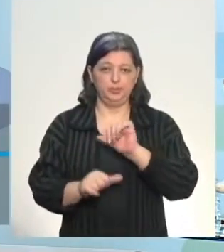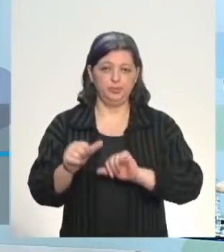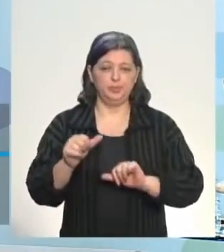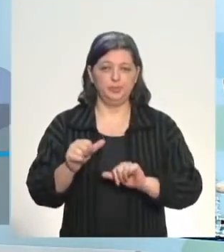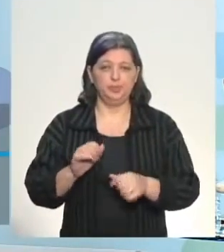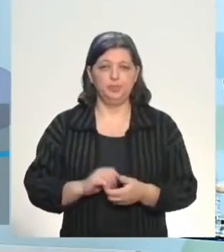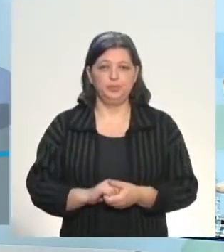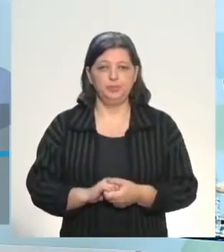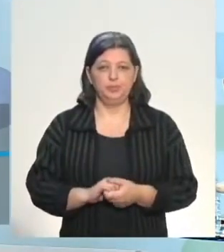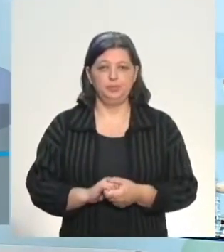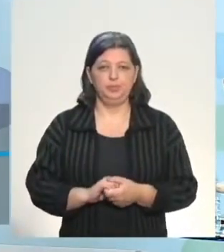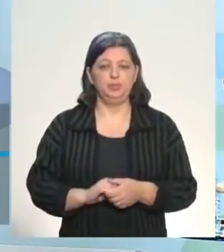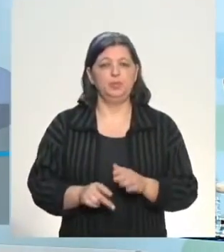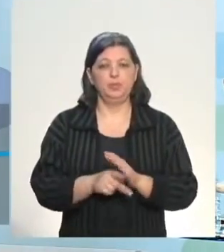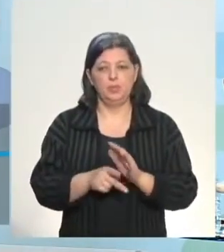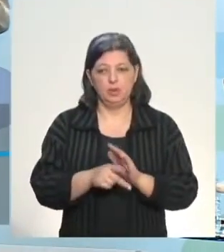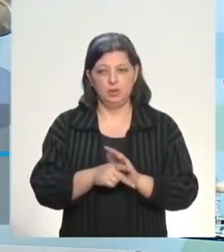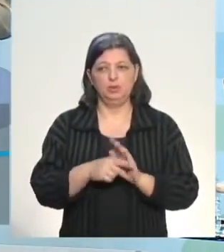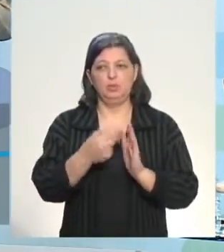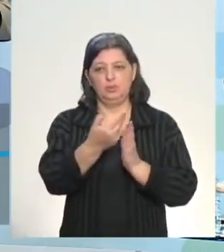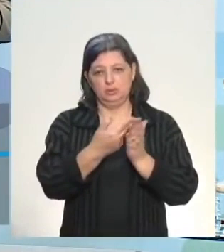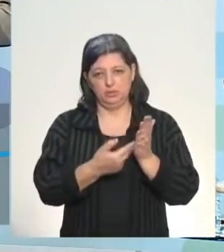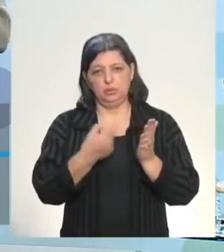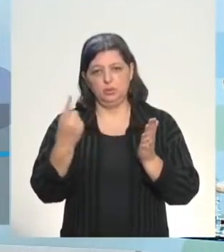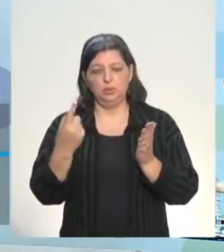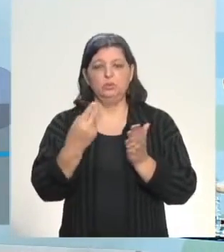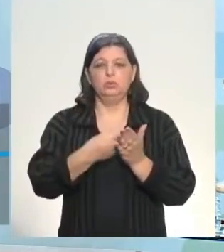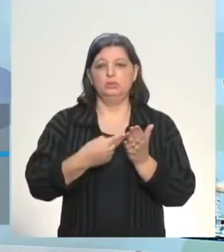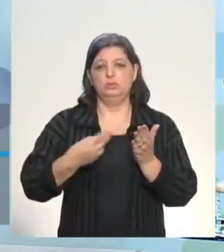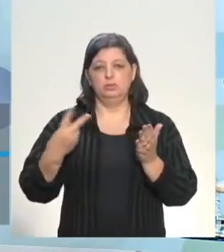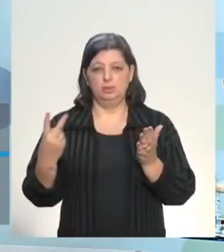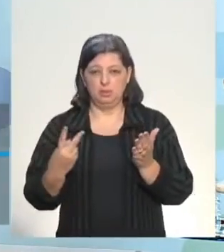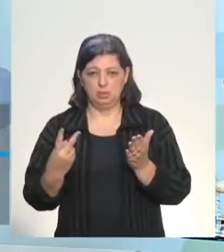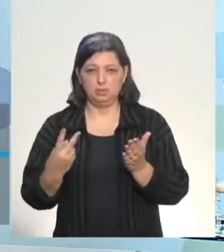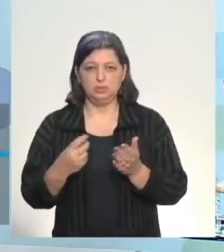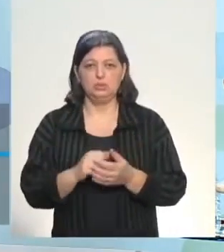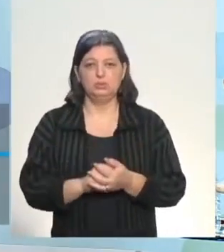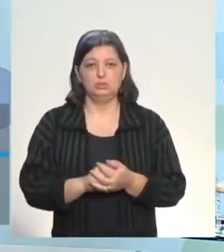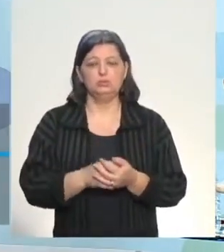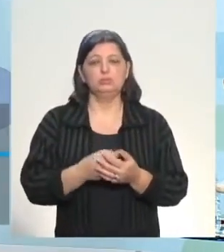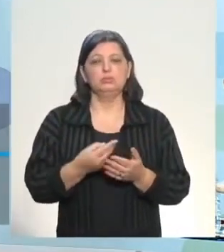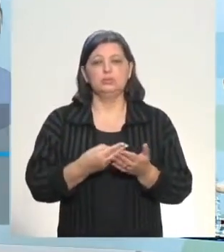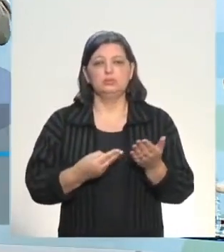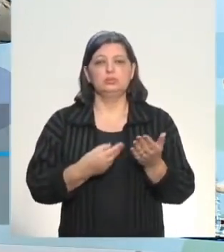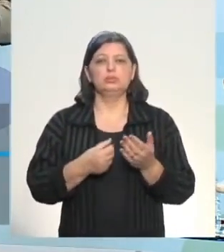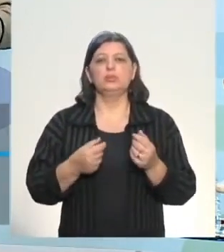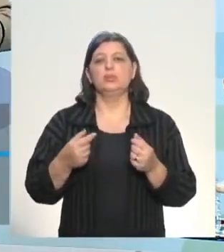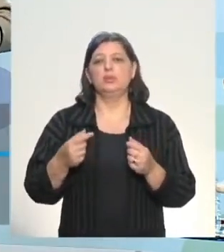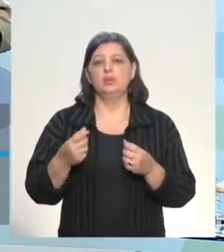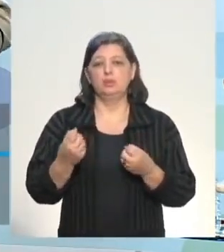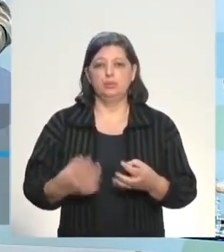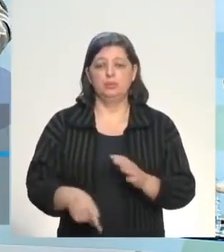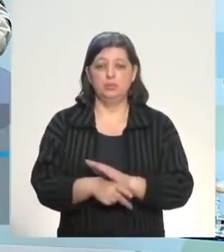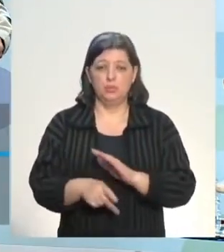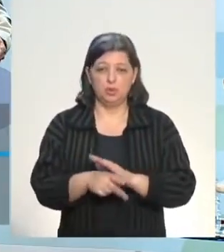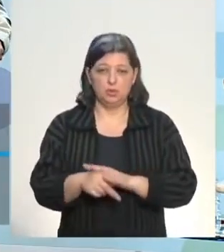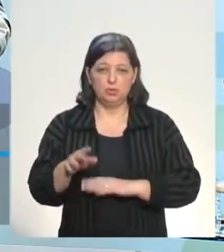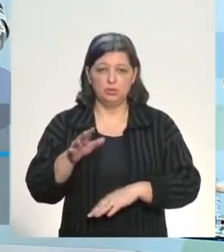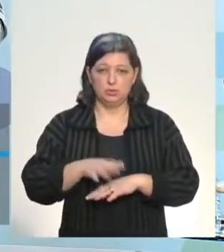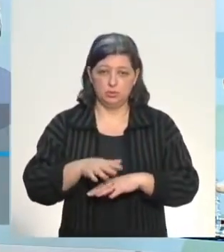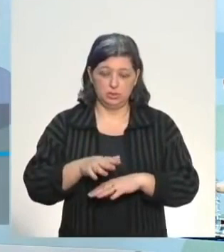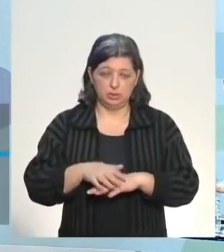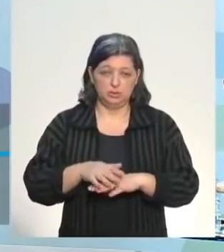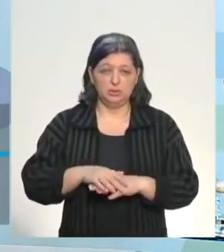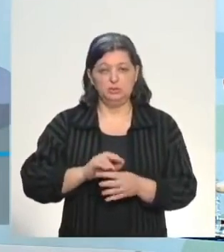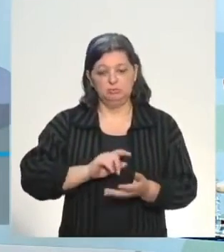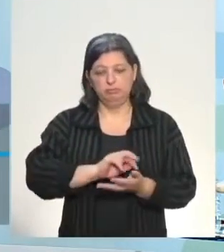a figura 1, figura 2, 14ª figura, que a gente quer o quê? Uma forma, uma expressão matemática genérica